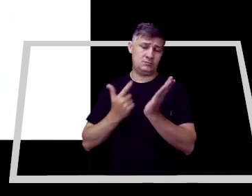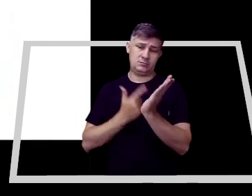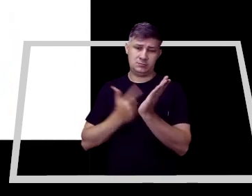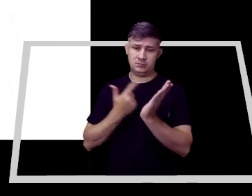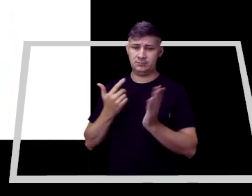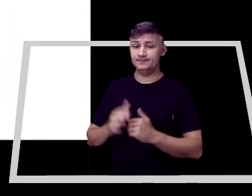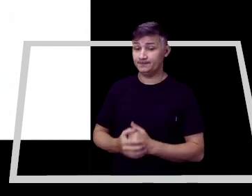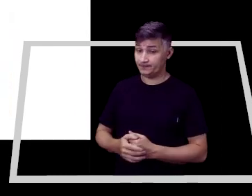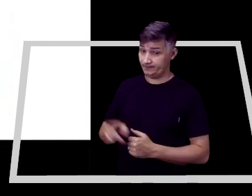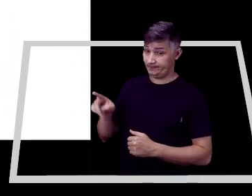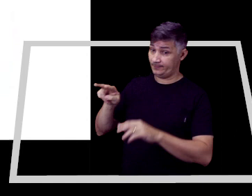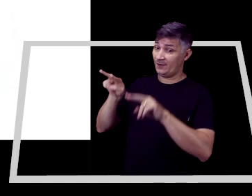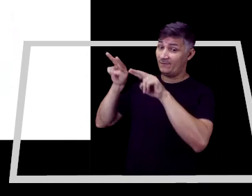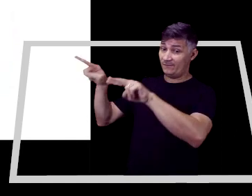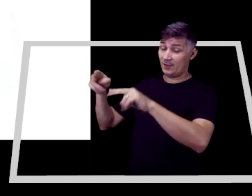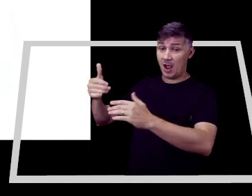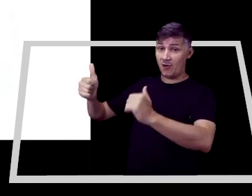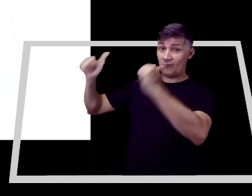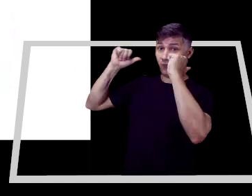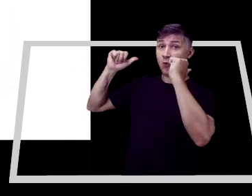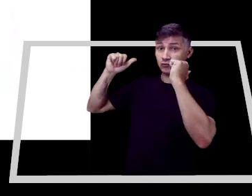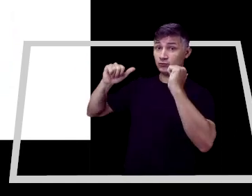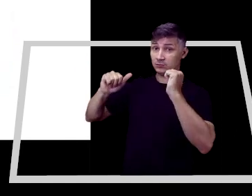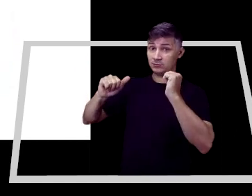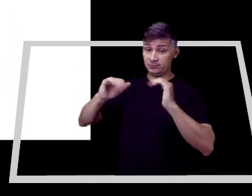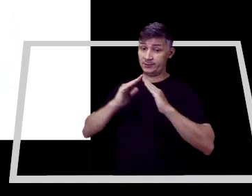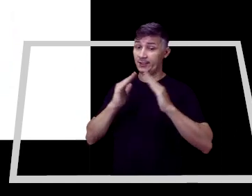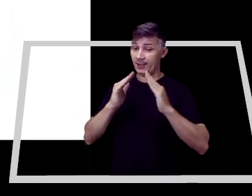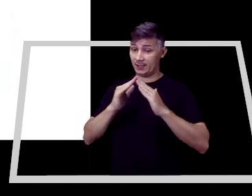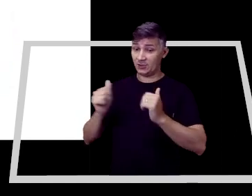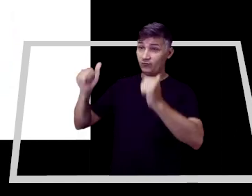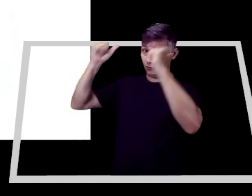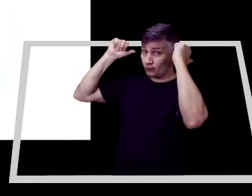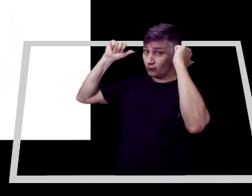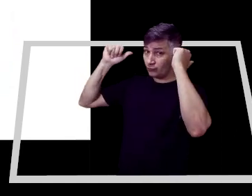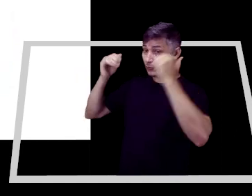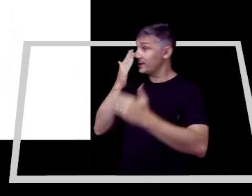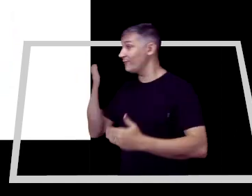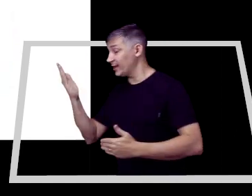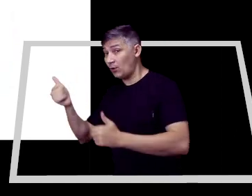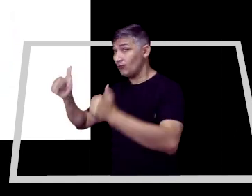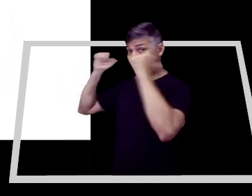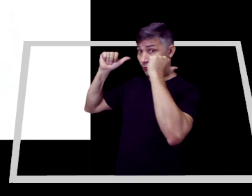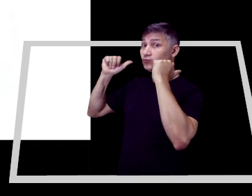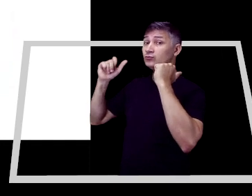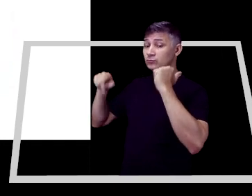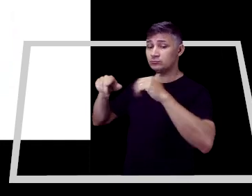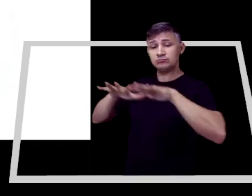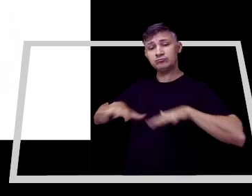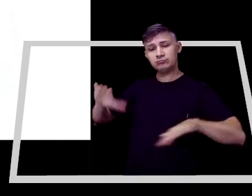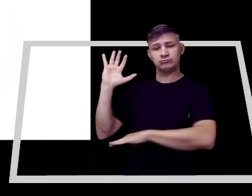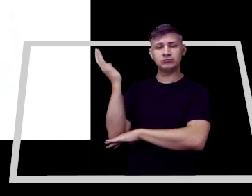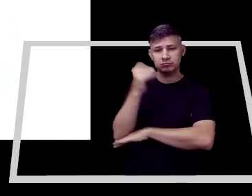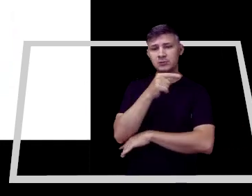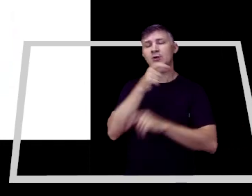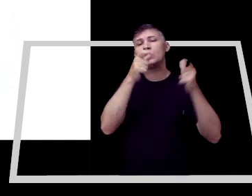E essa é uma vista do fundo do terreno, no jardim, que você também, desse